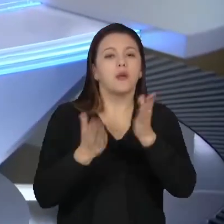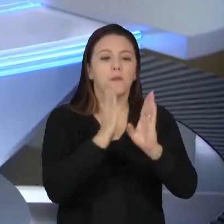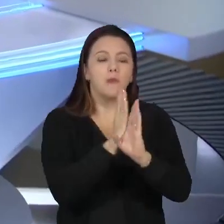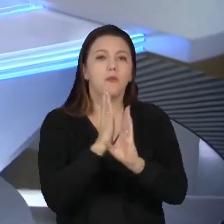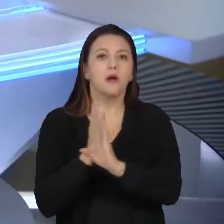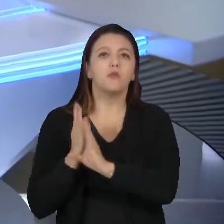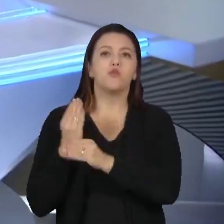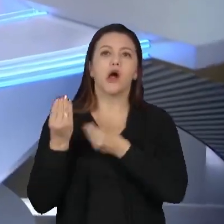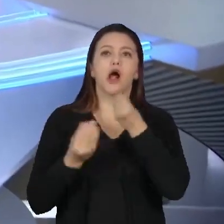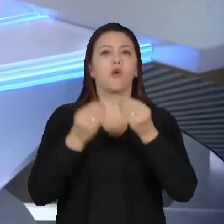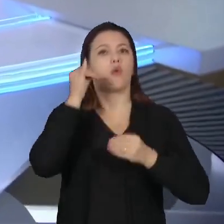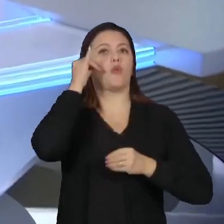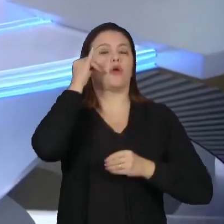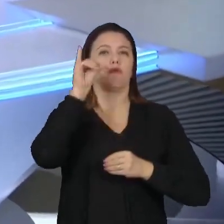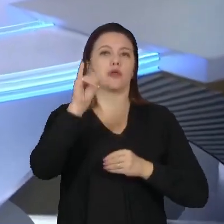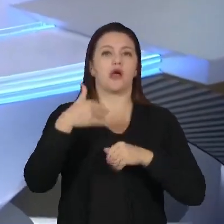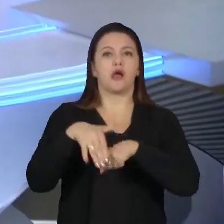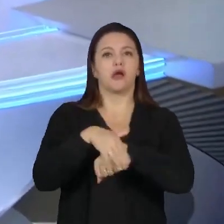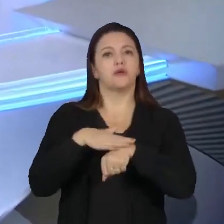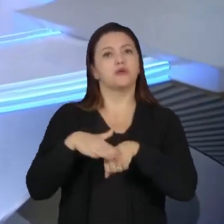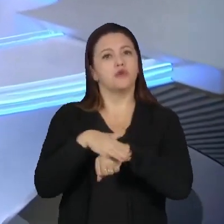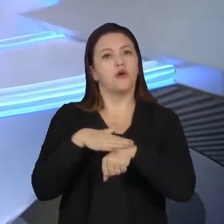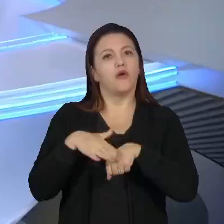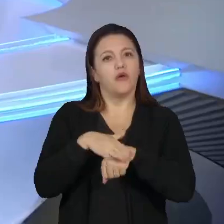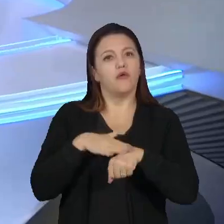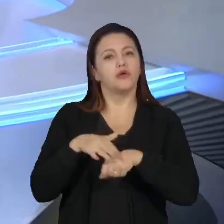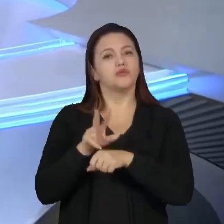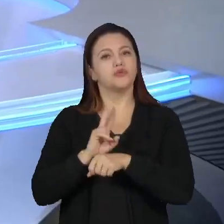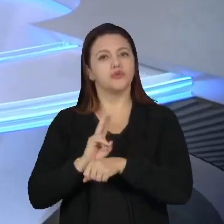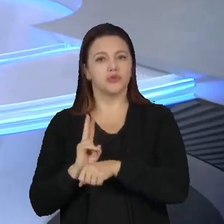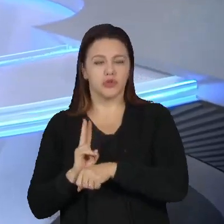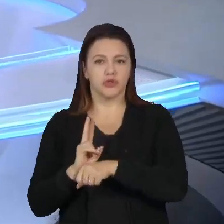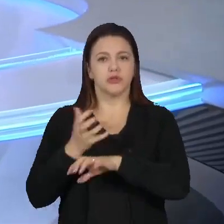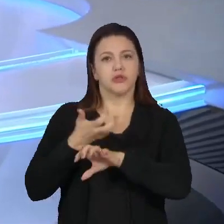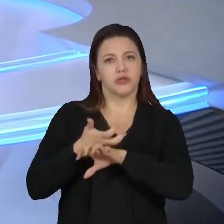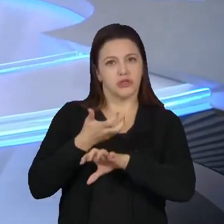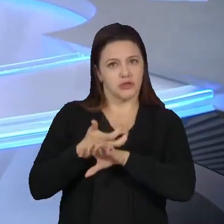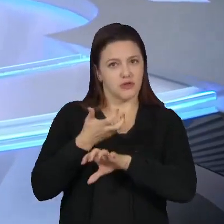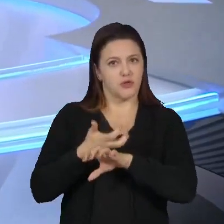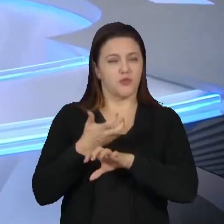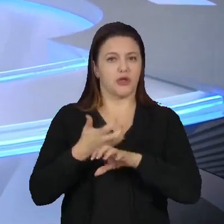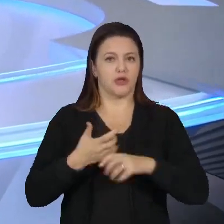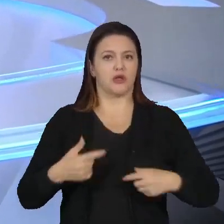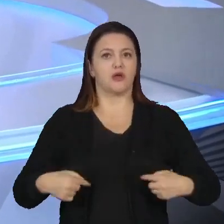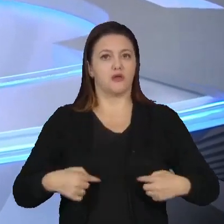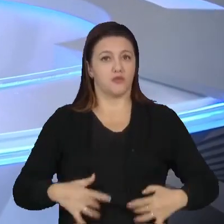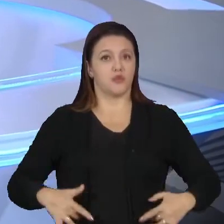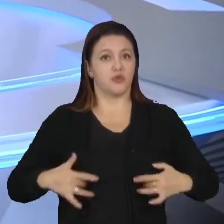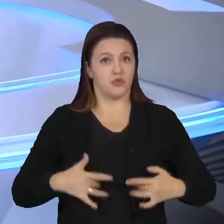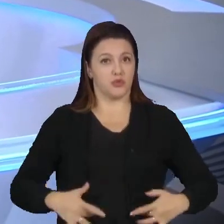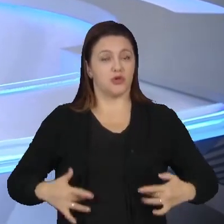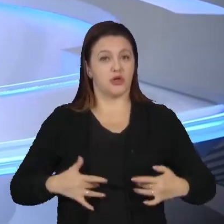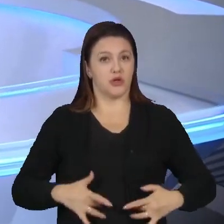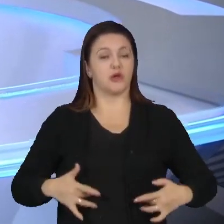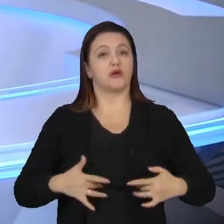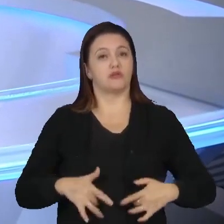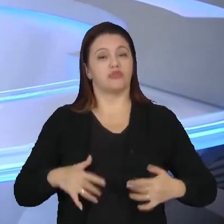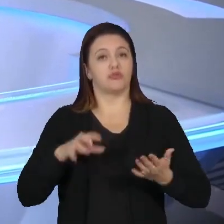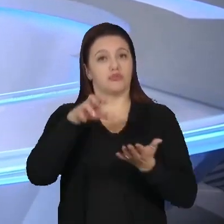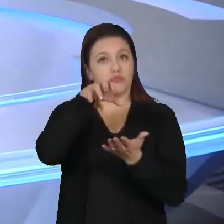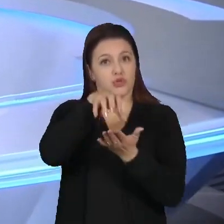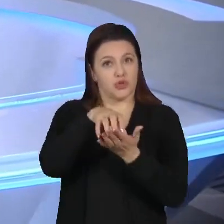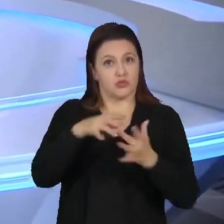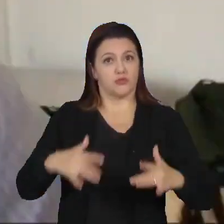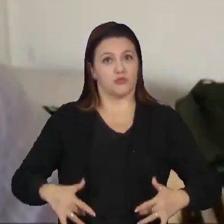as formas de prevenção, eu conversei com o supervisor da disciplina de câncer de bexiga da Sociedade Brasileira de Urologia, Fernando